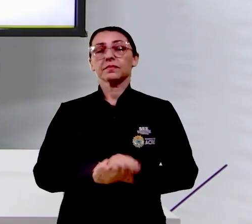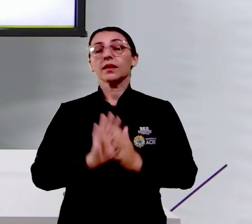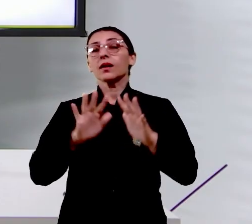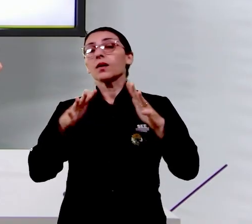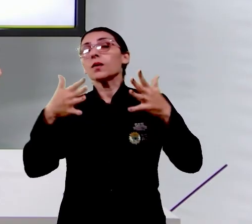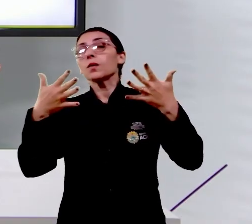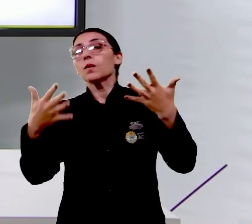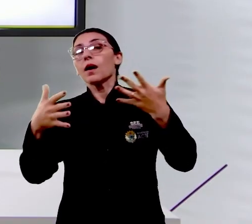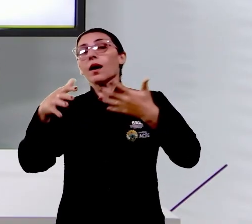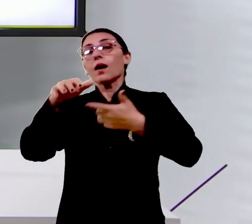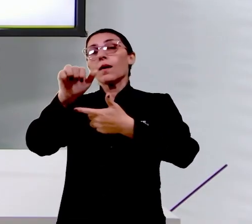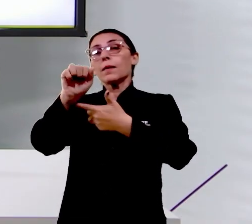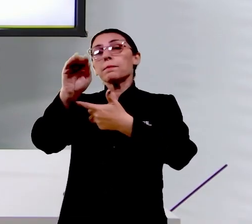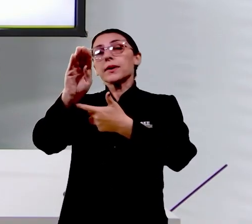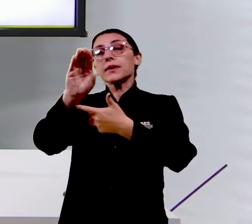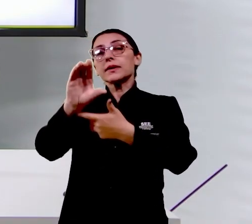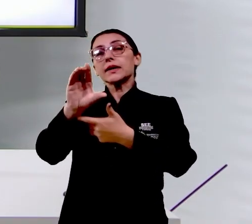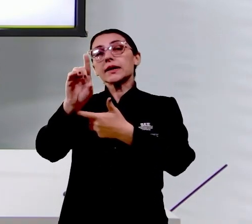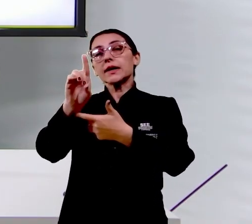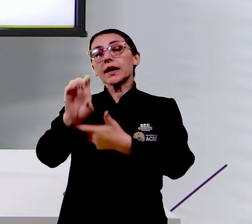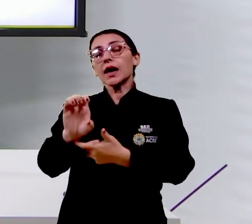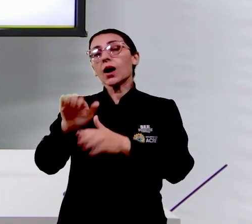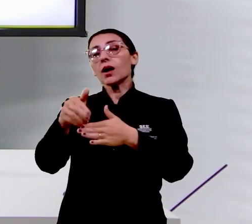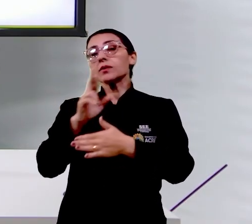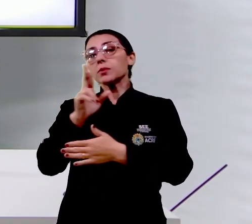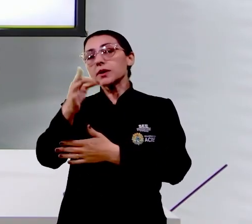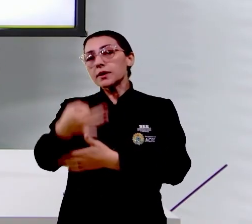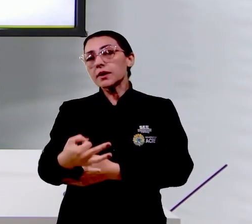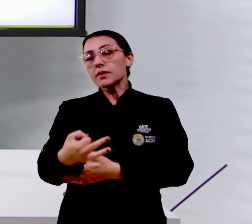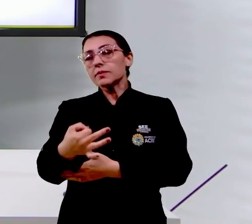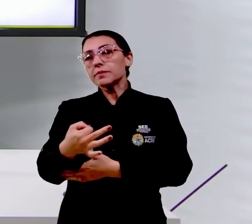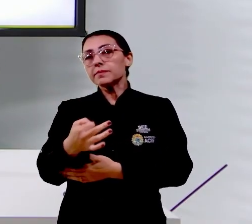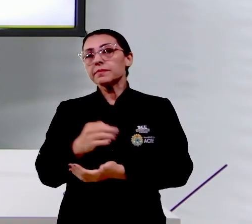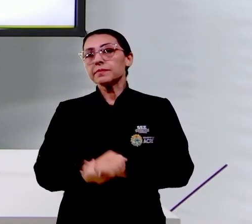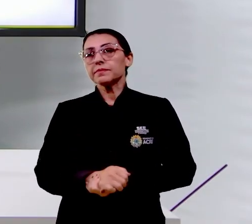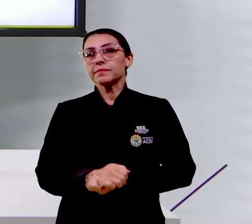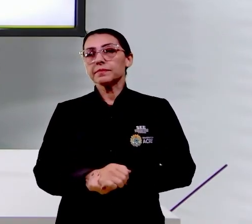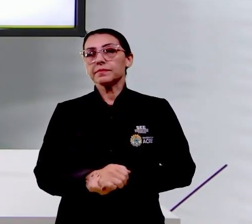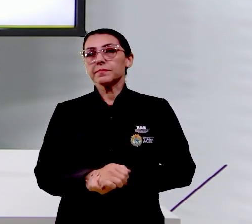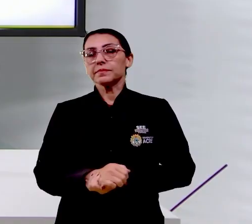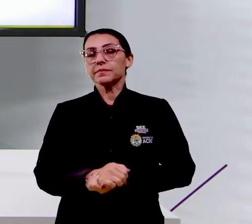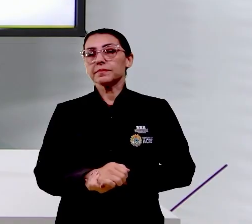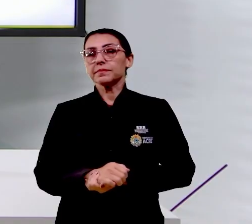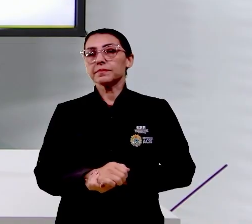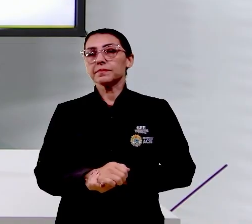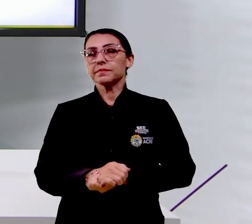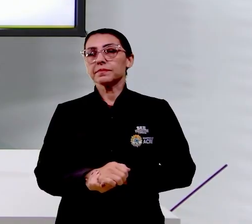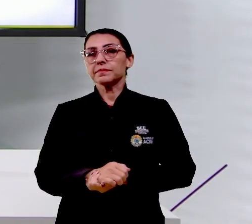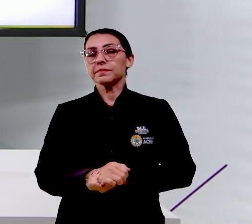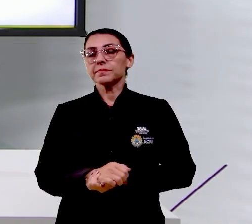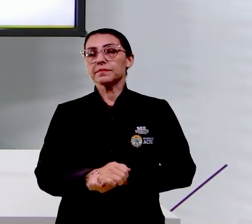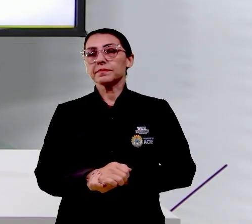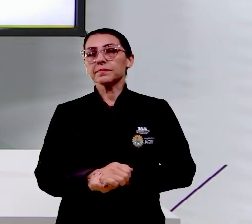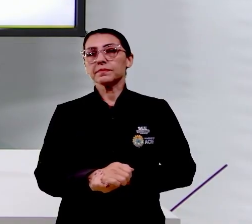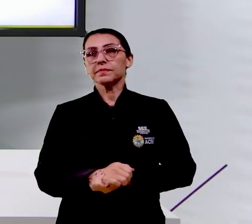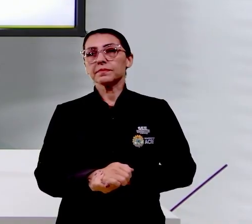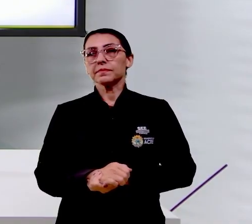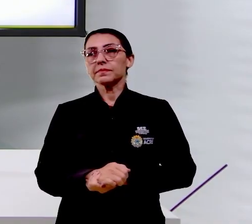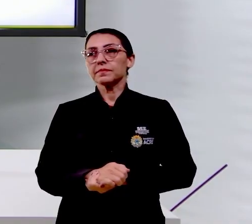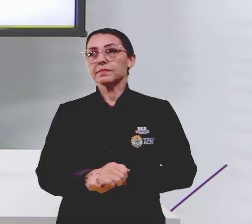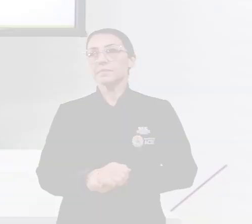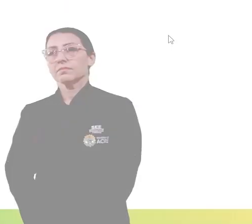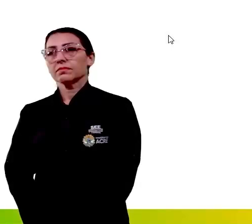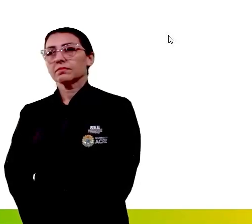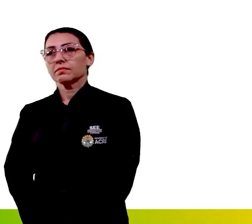qual delas será a resposta correta a essa nossa questão? Dá para